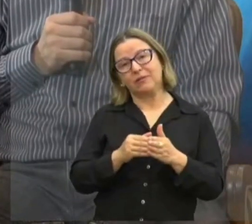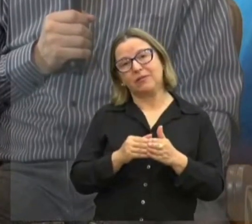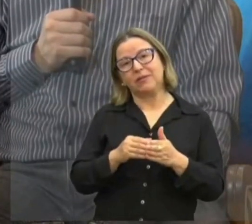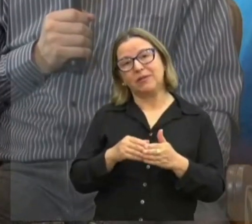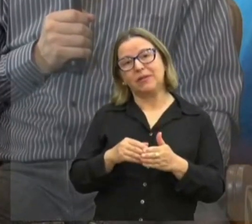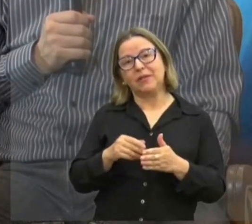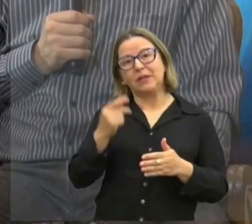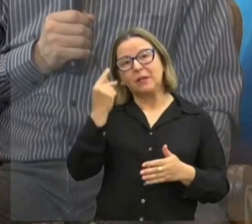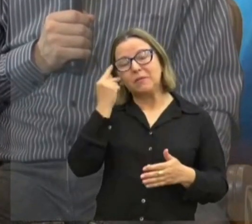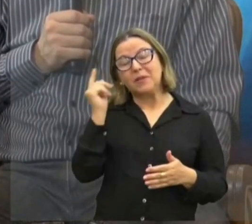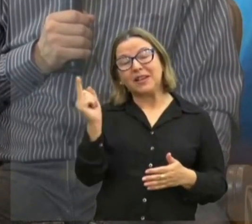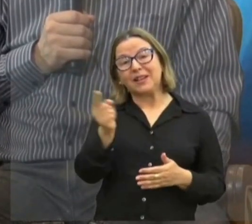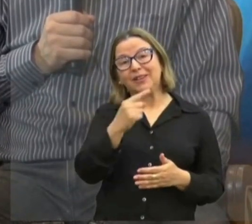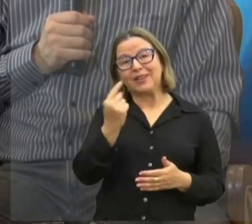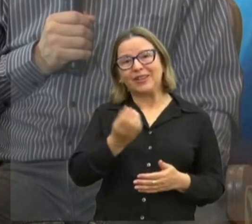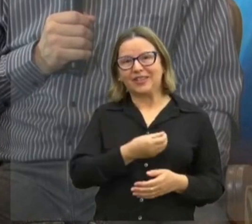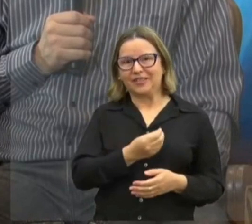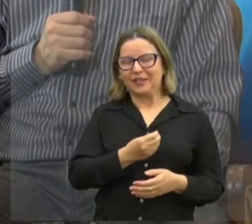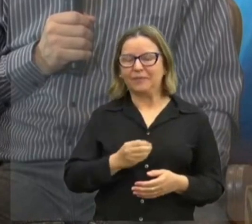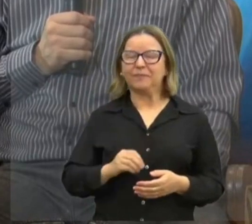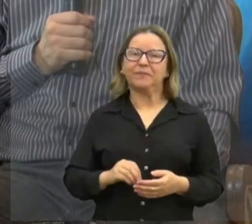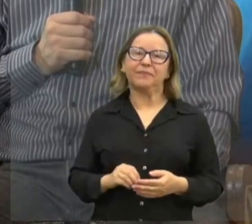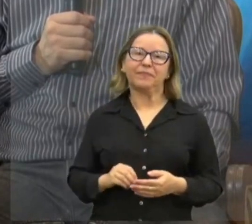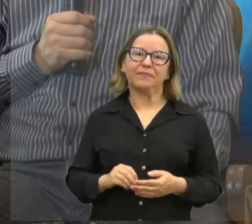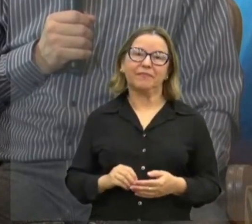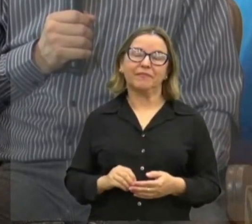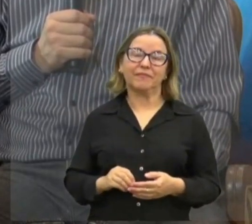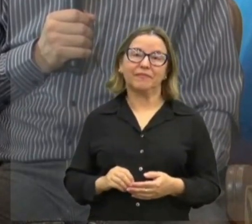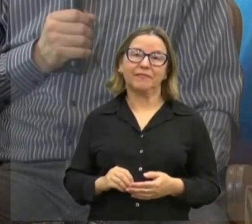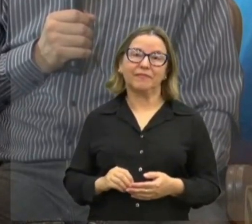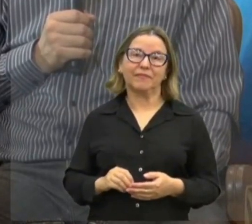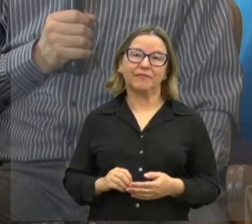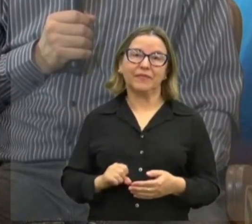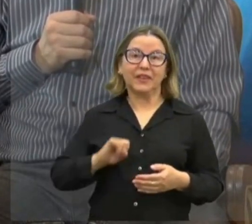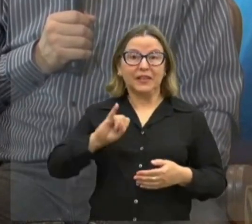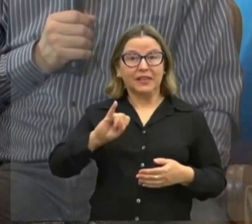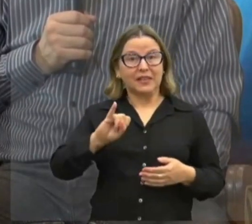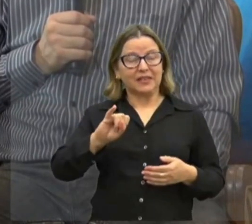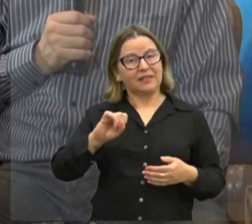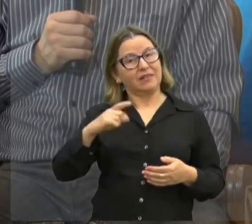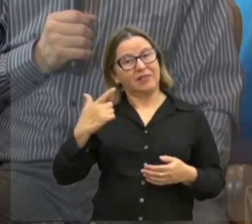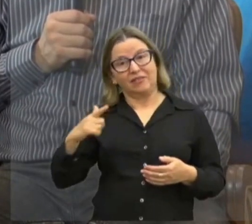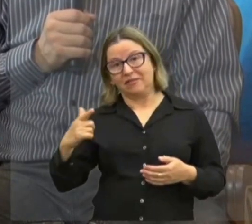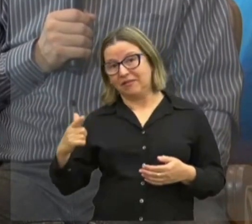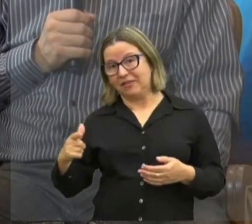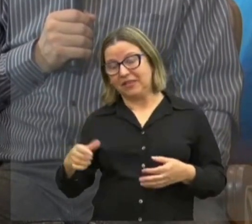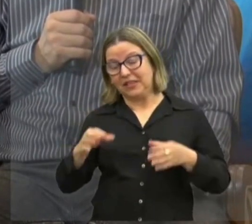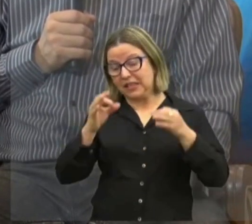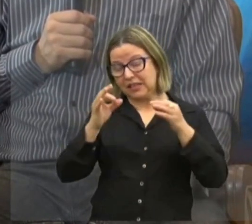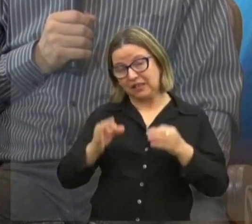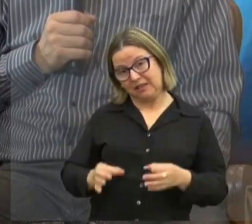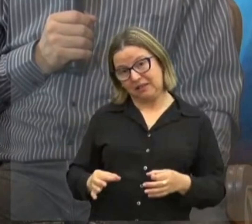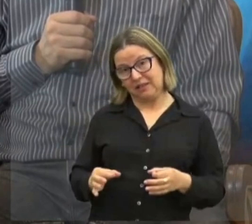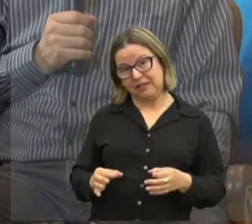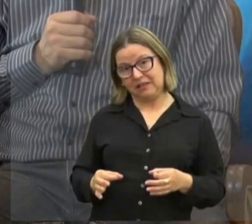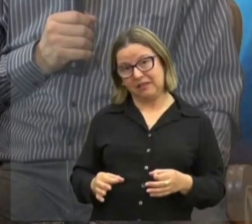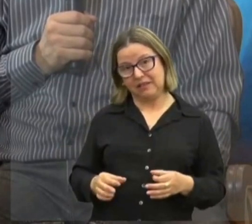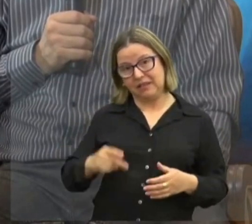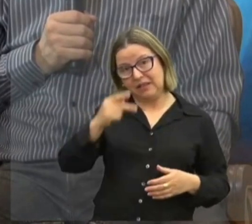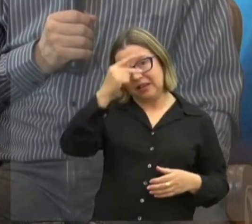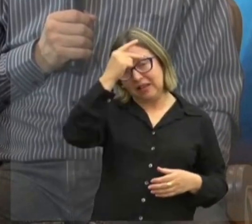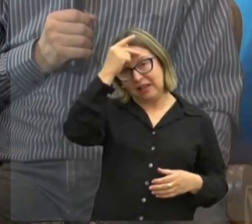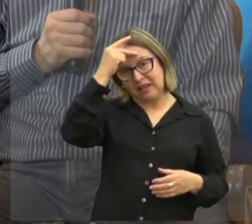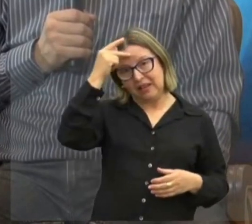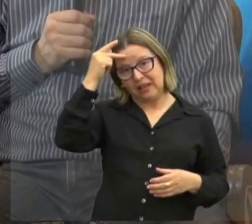É verdade. Né? Então, não havendo essa certeza, o homem às vezes é invadido